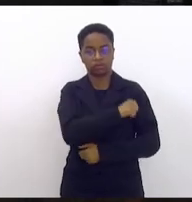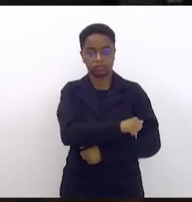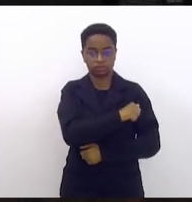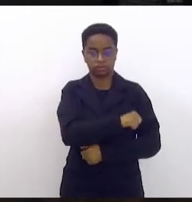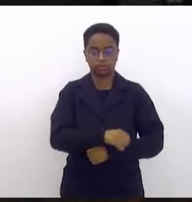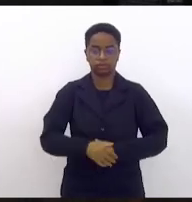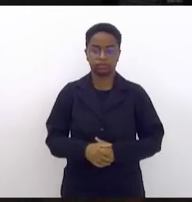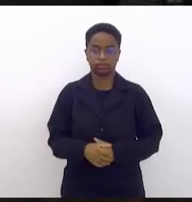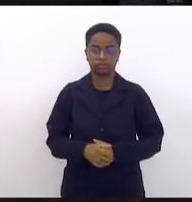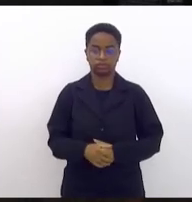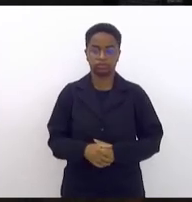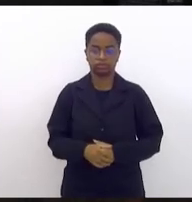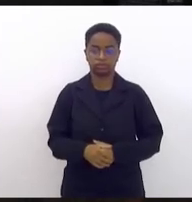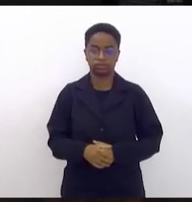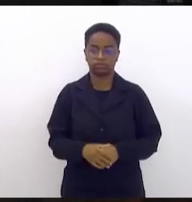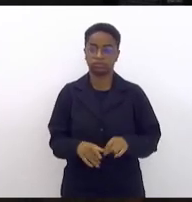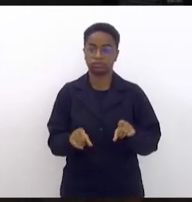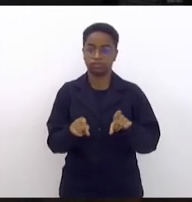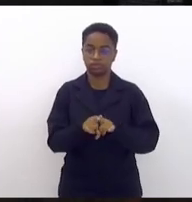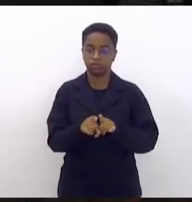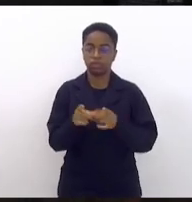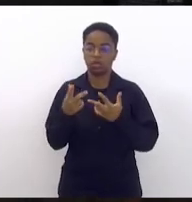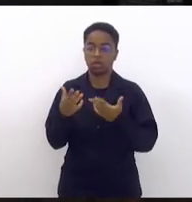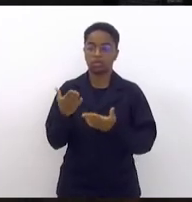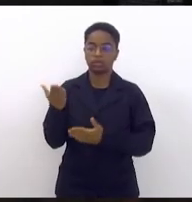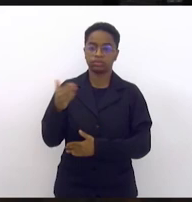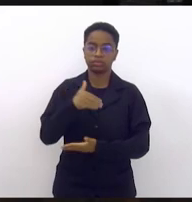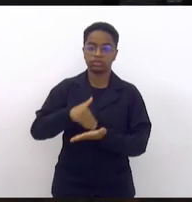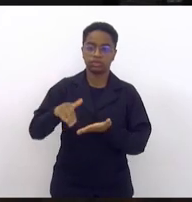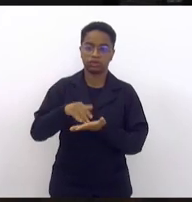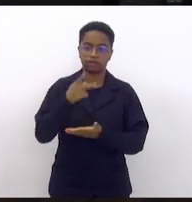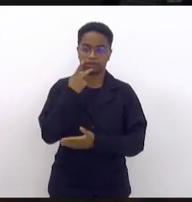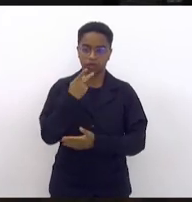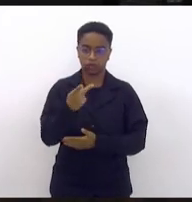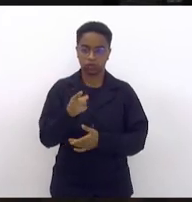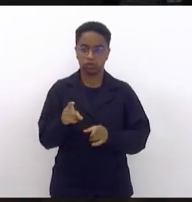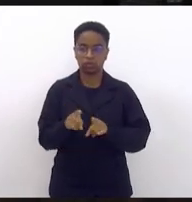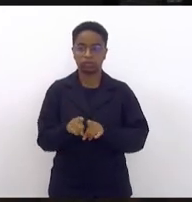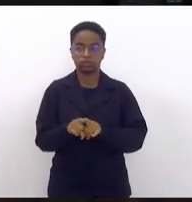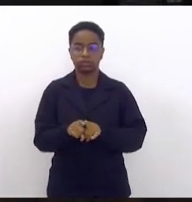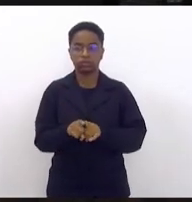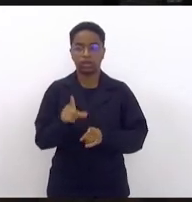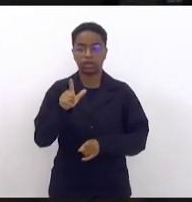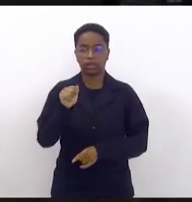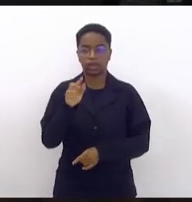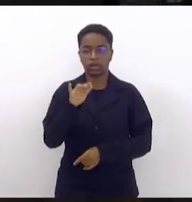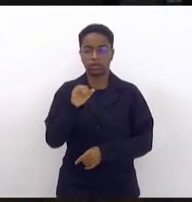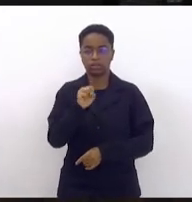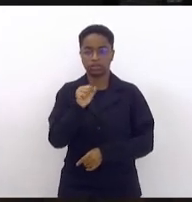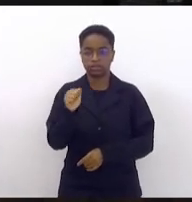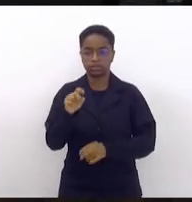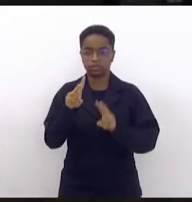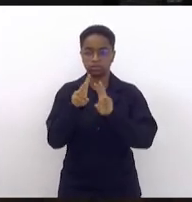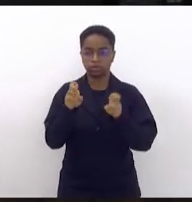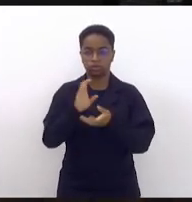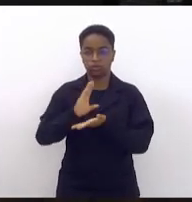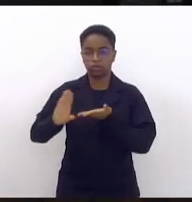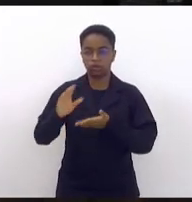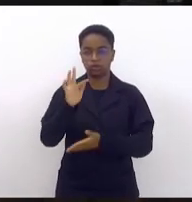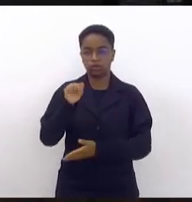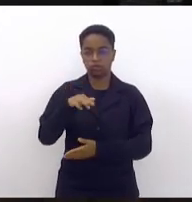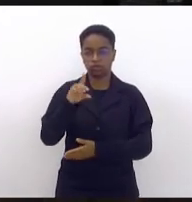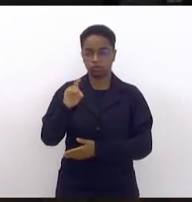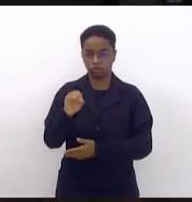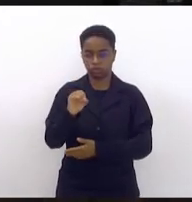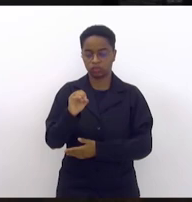disso como citado pelo secretário Alexandre esquerdao e também aqui pela Larissa em relação ao fundo e Luan o fundo